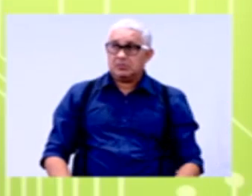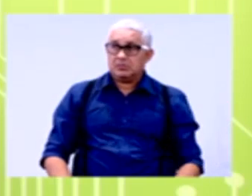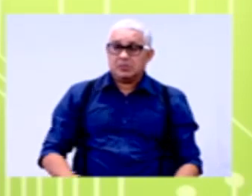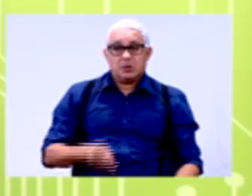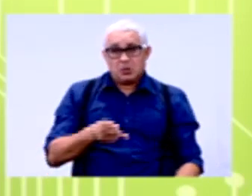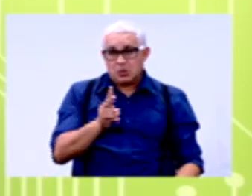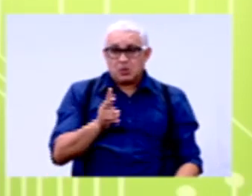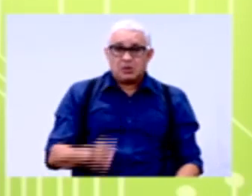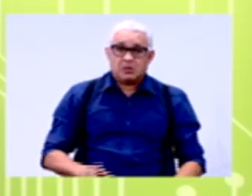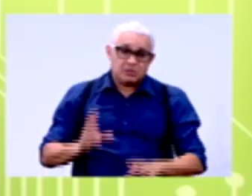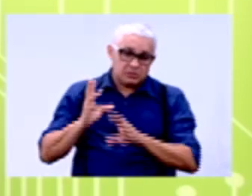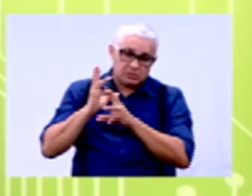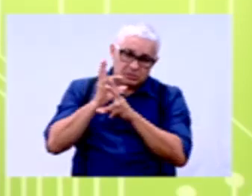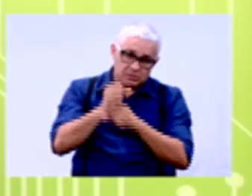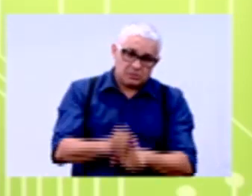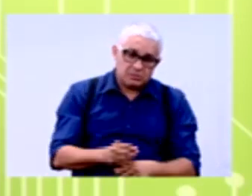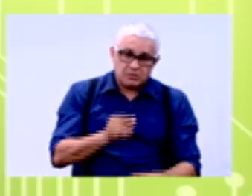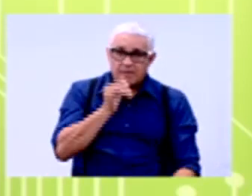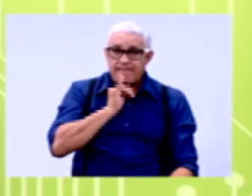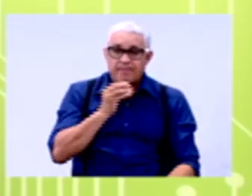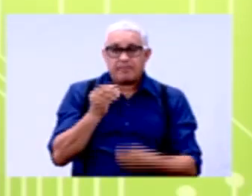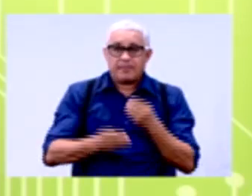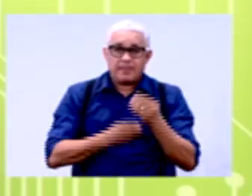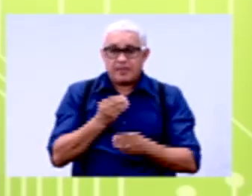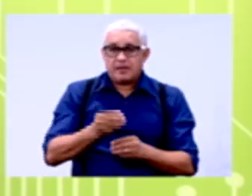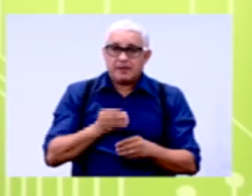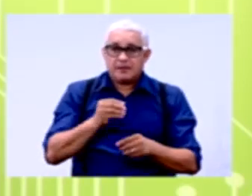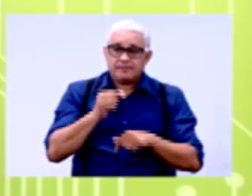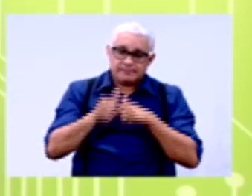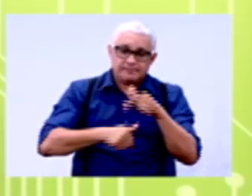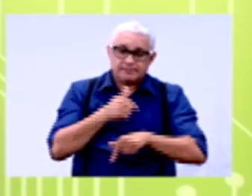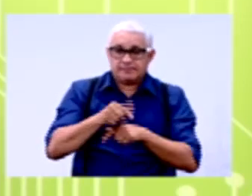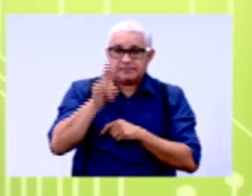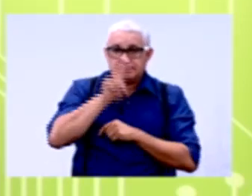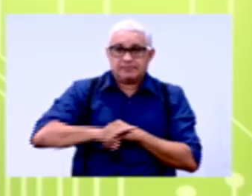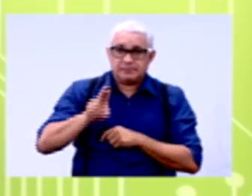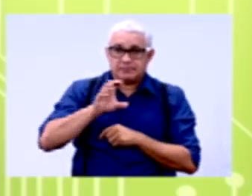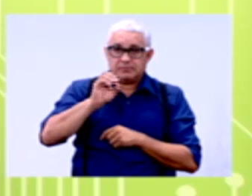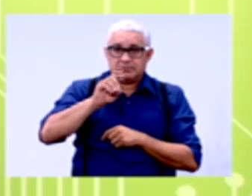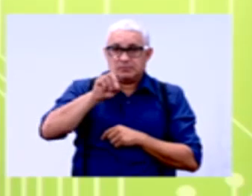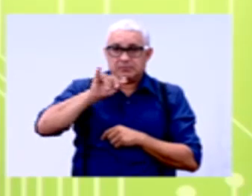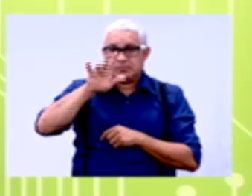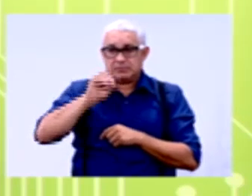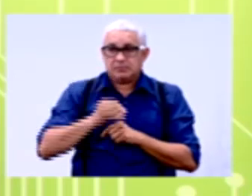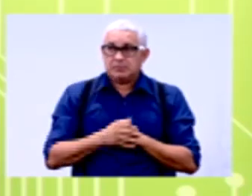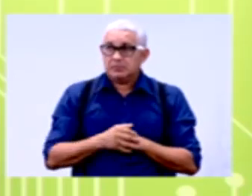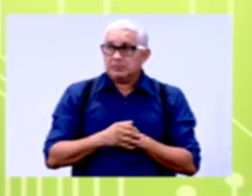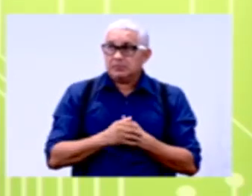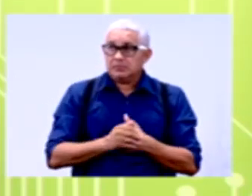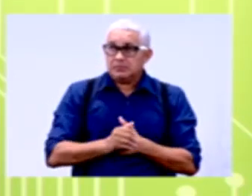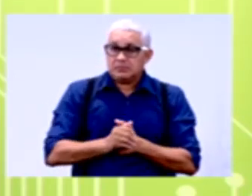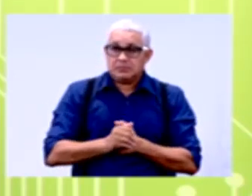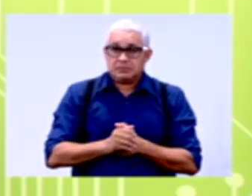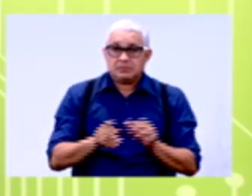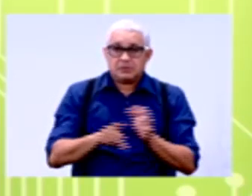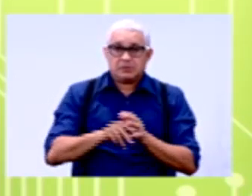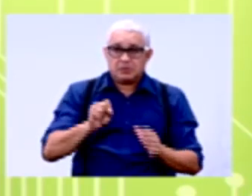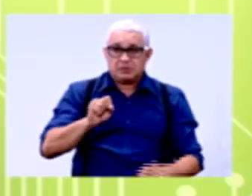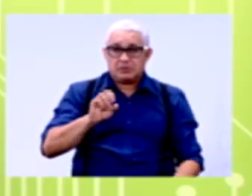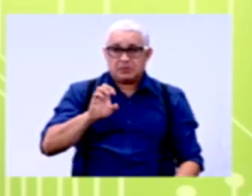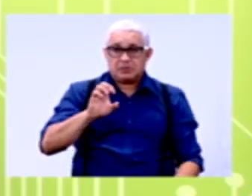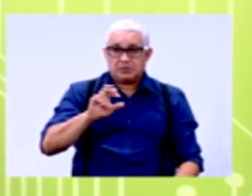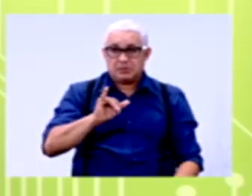revendo aqui e a gente vai ver um exemplo de como isso aqui funciona utilizando um código, o próprio script, né,